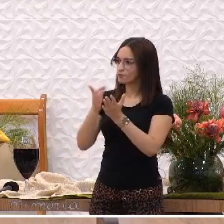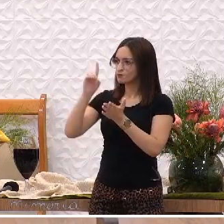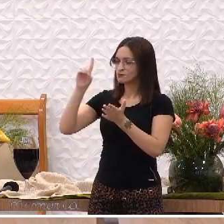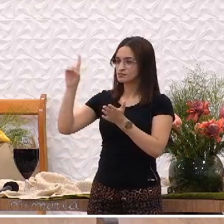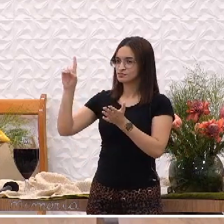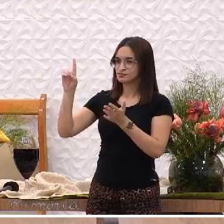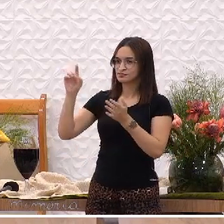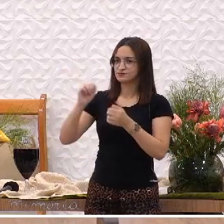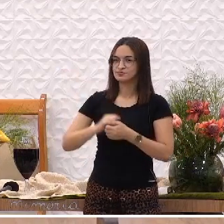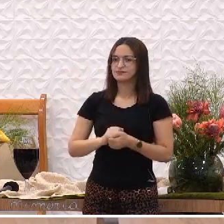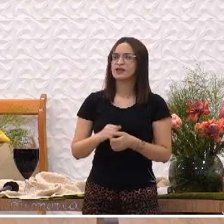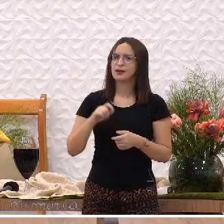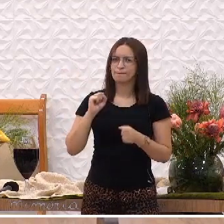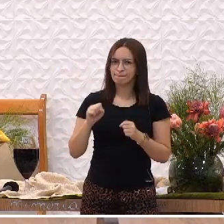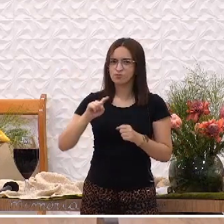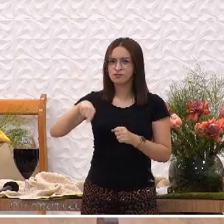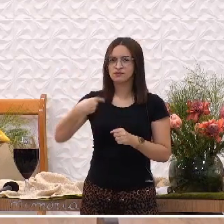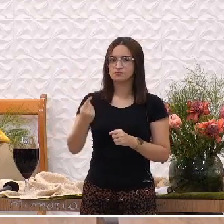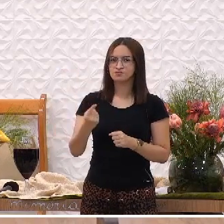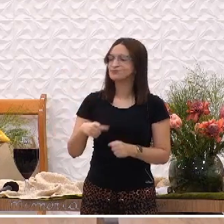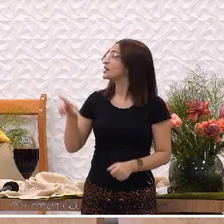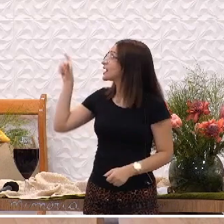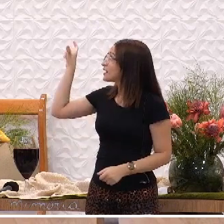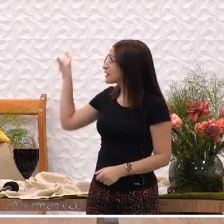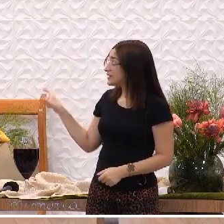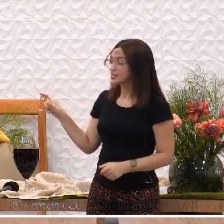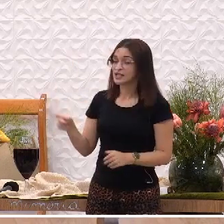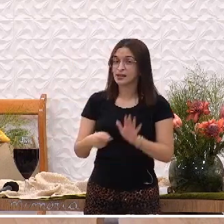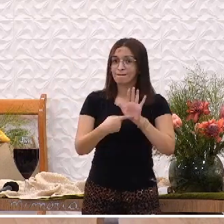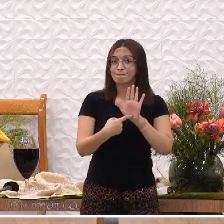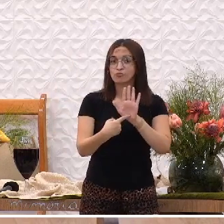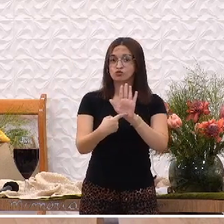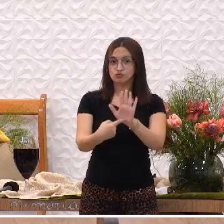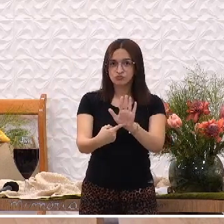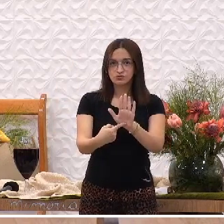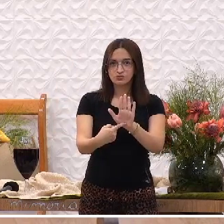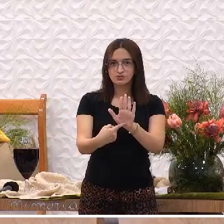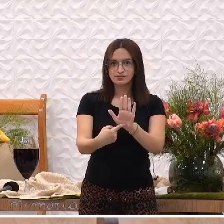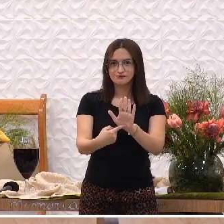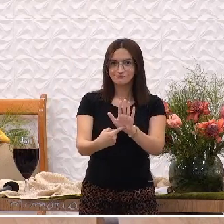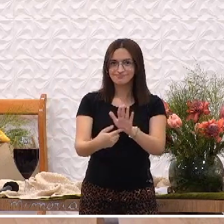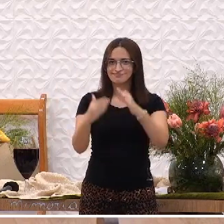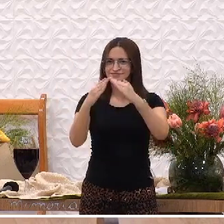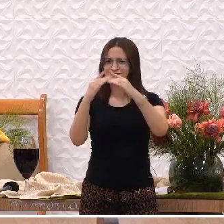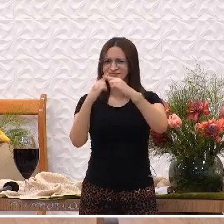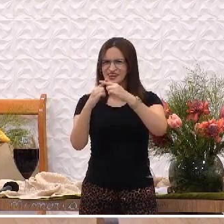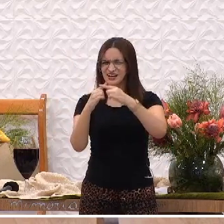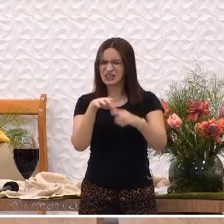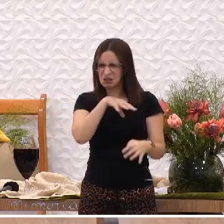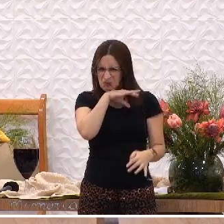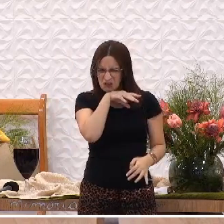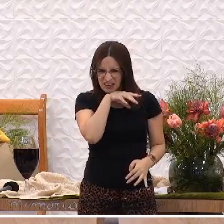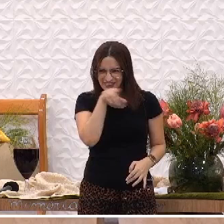aí. E aí eu trouxe uma imagem para ilustrar como... Está meio ruim de ver para vocês aí, né? Porque está meio